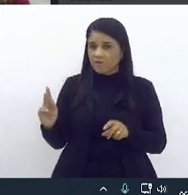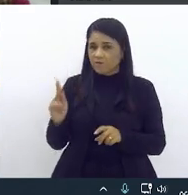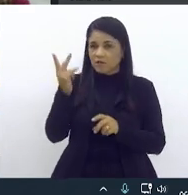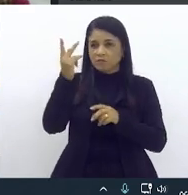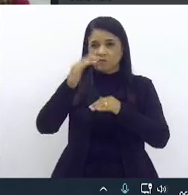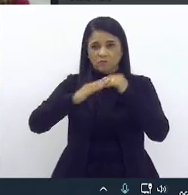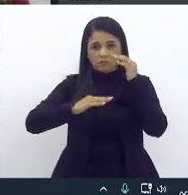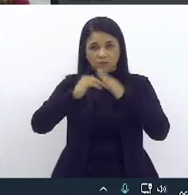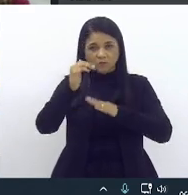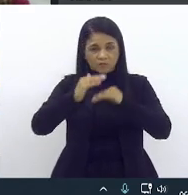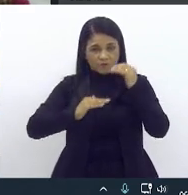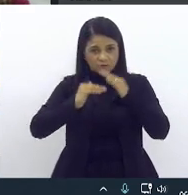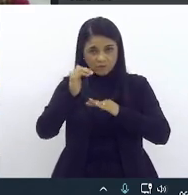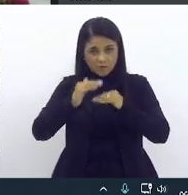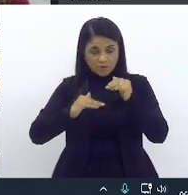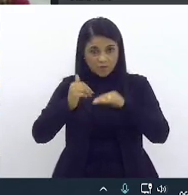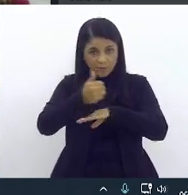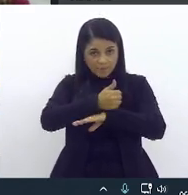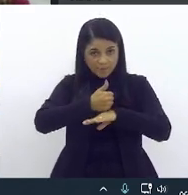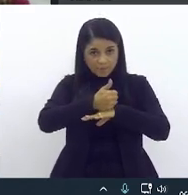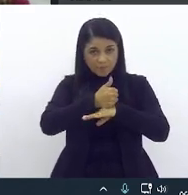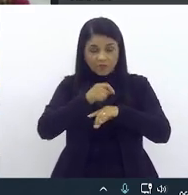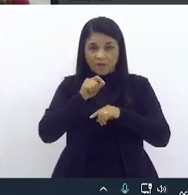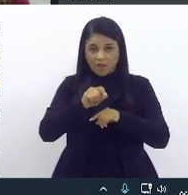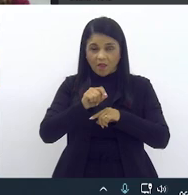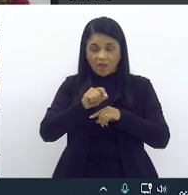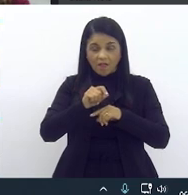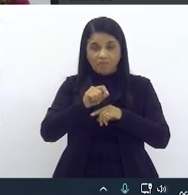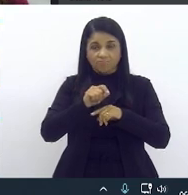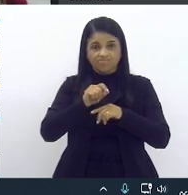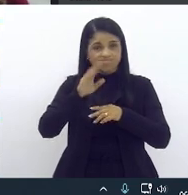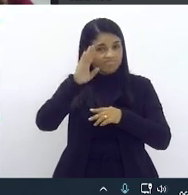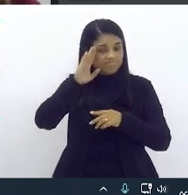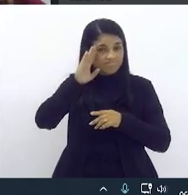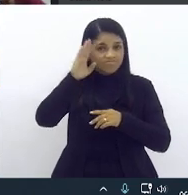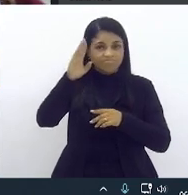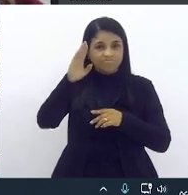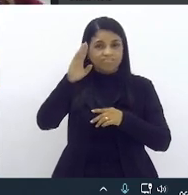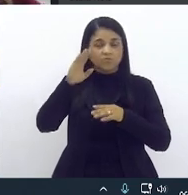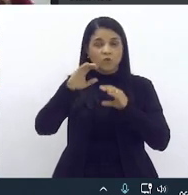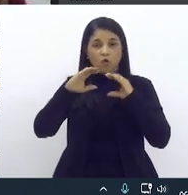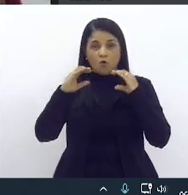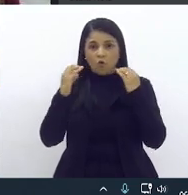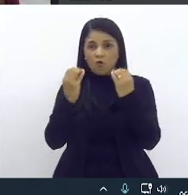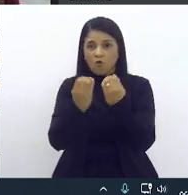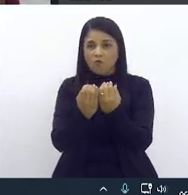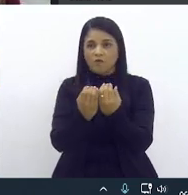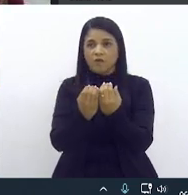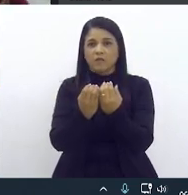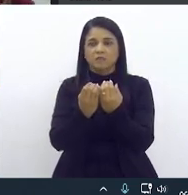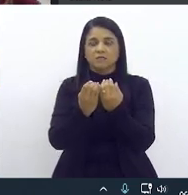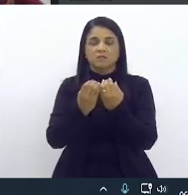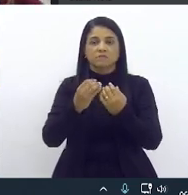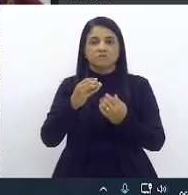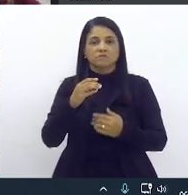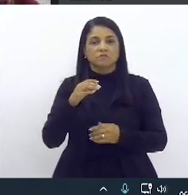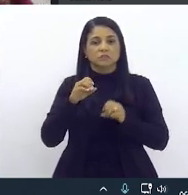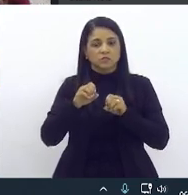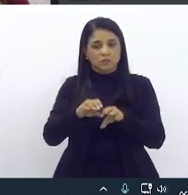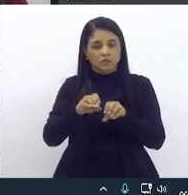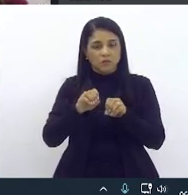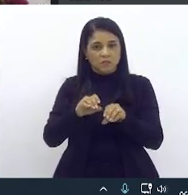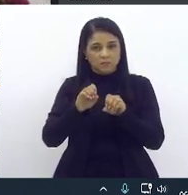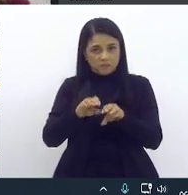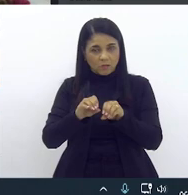do profissional de educação, é um dos eixos da Conferência Nacional de Educação 2024. Eu